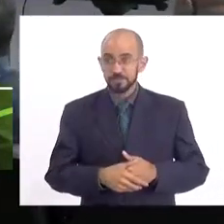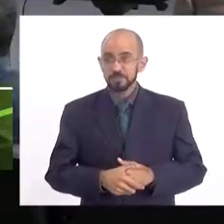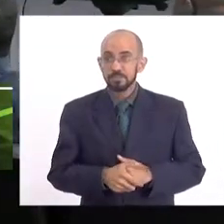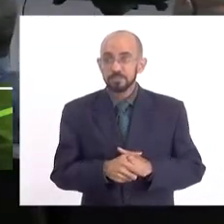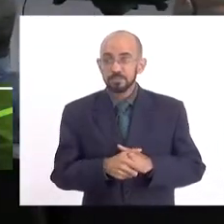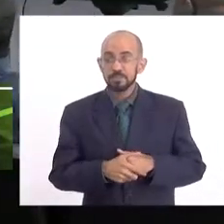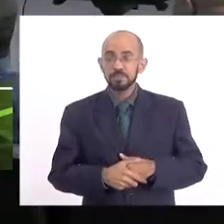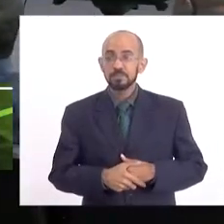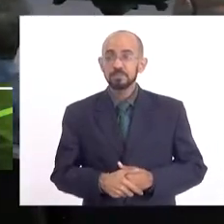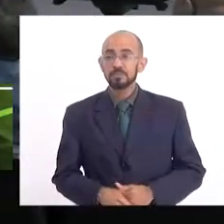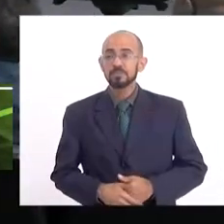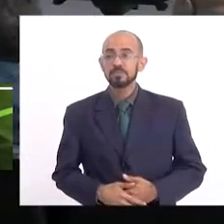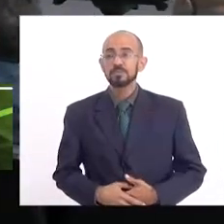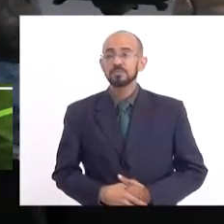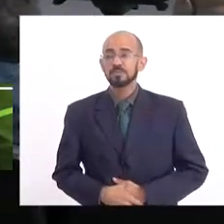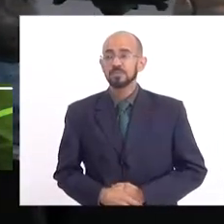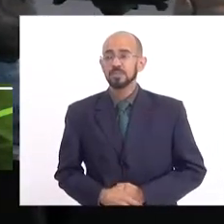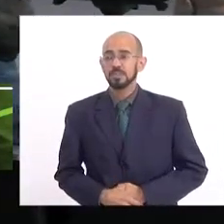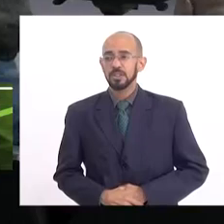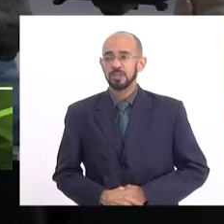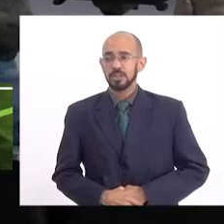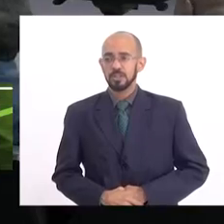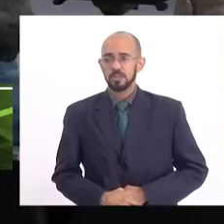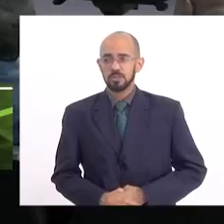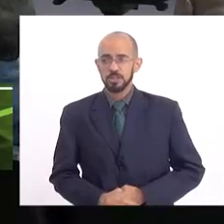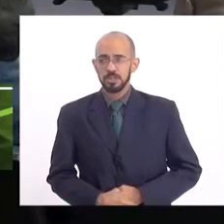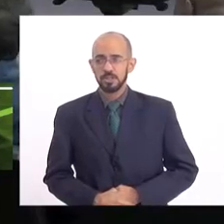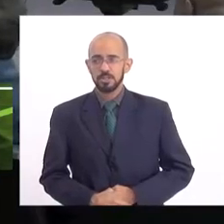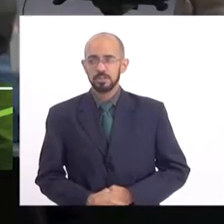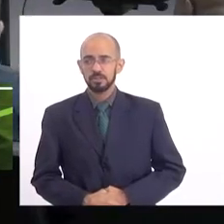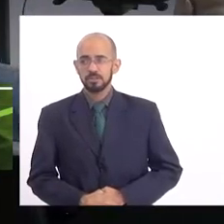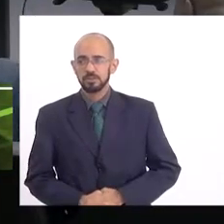Foram convidados aqui, doutor.